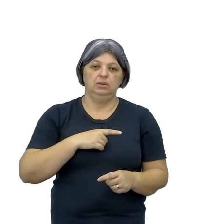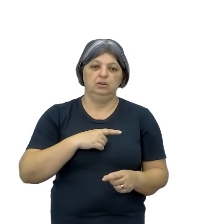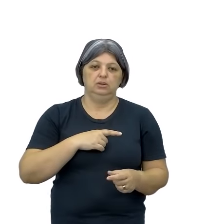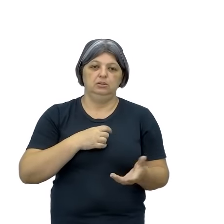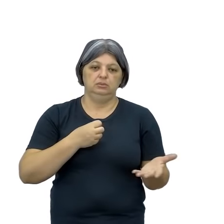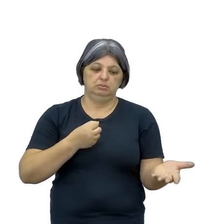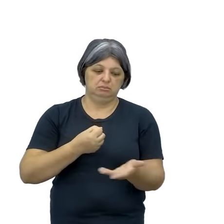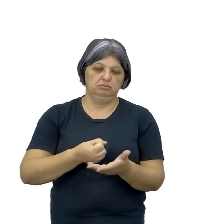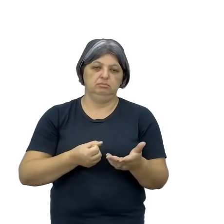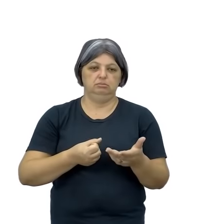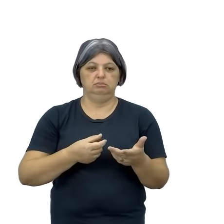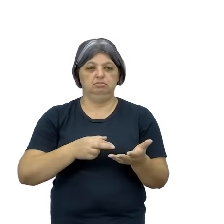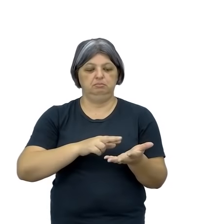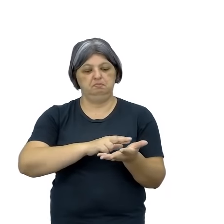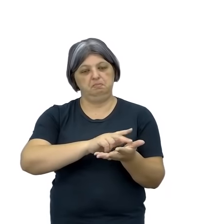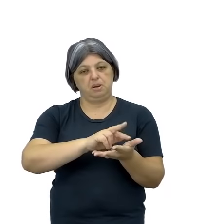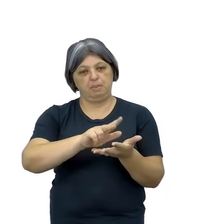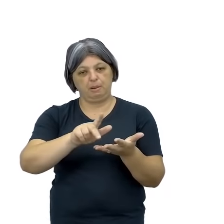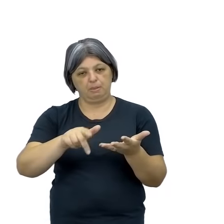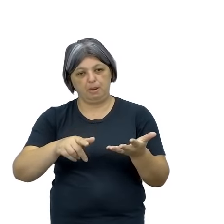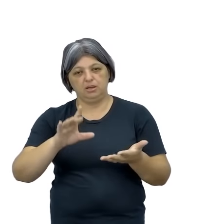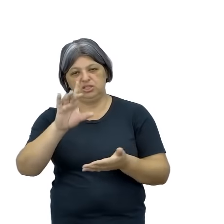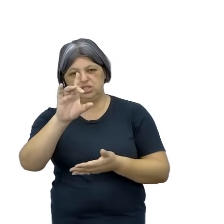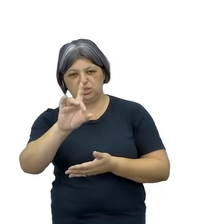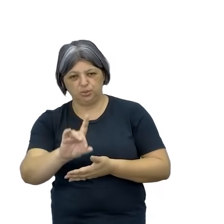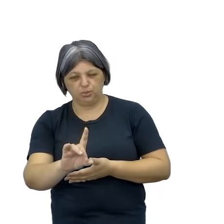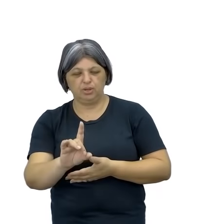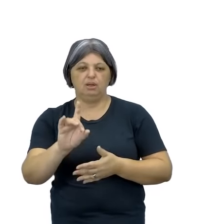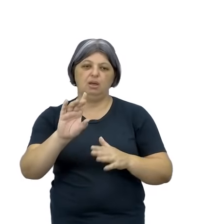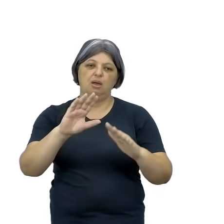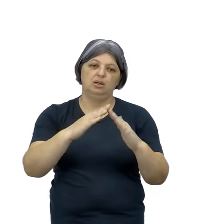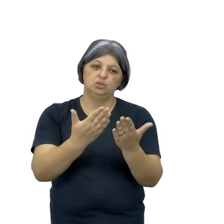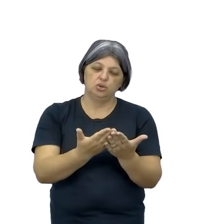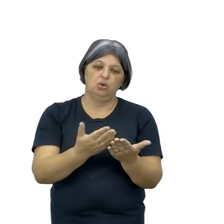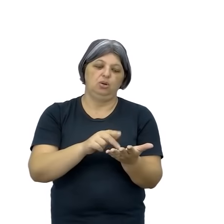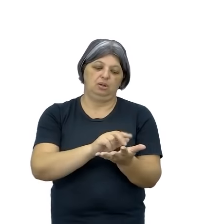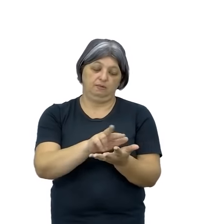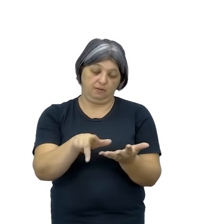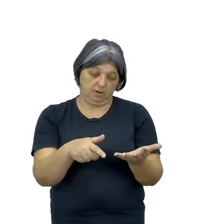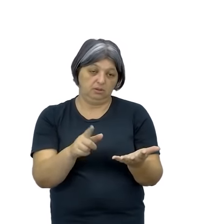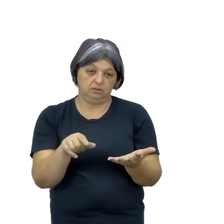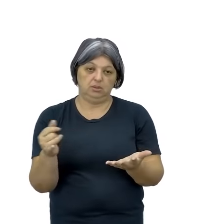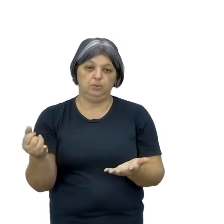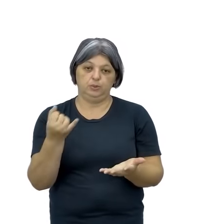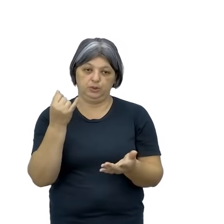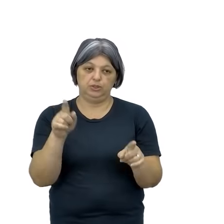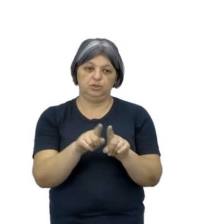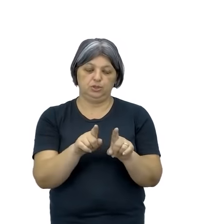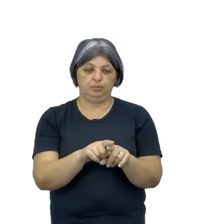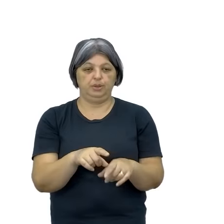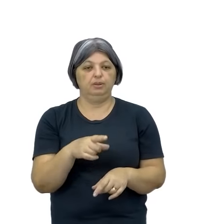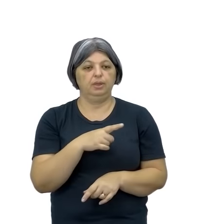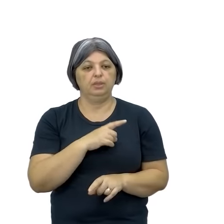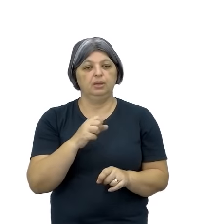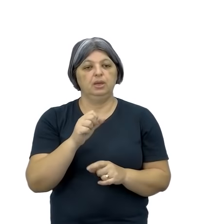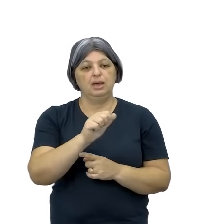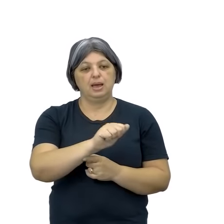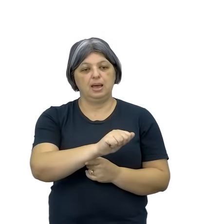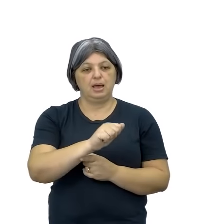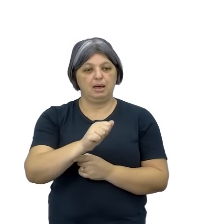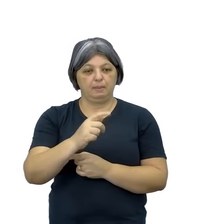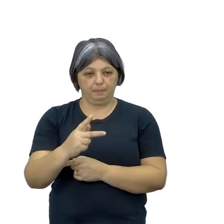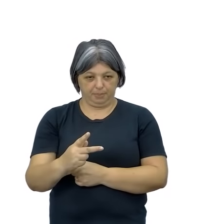grande que eu posso fazer por diretoria, por escola, né? Então, acho que é importante também. Aqui nós temos a APP, que é